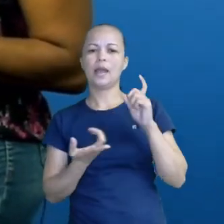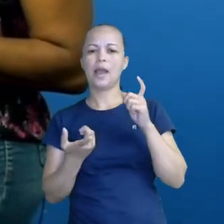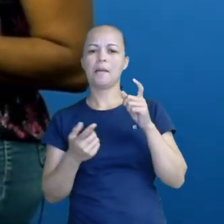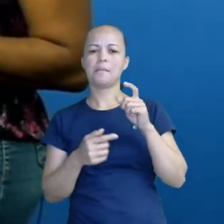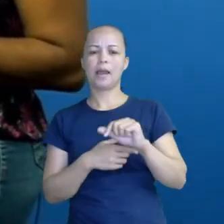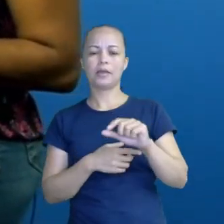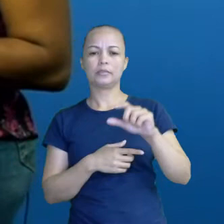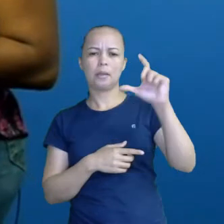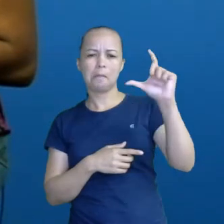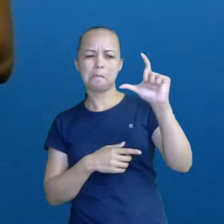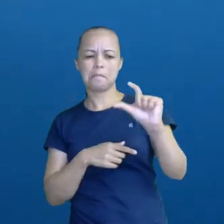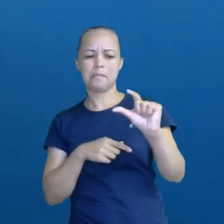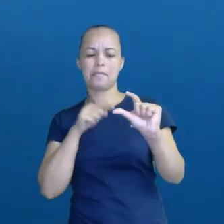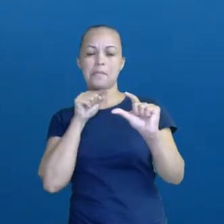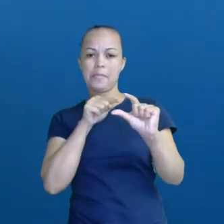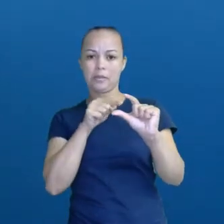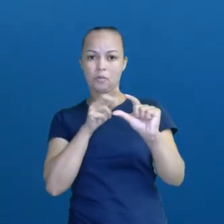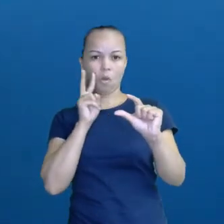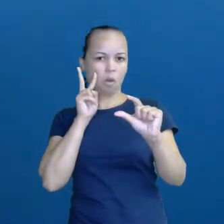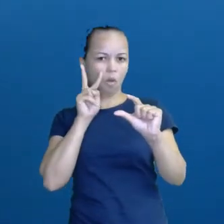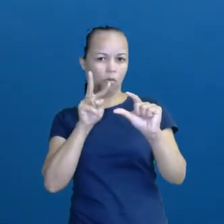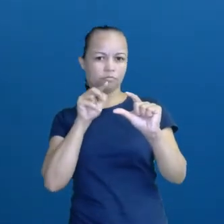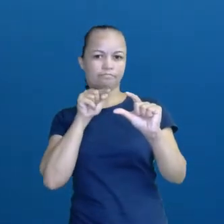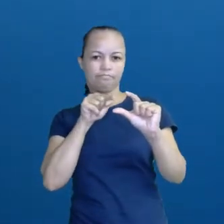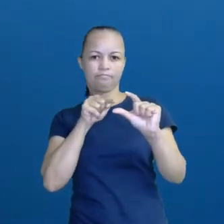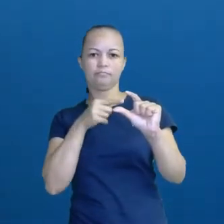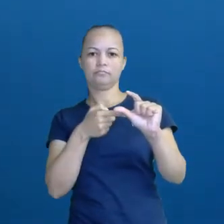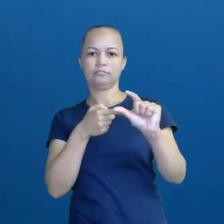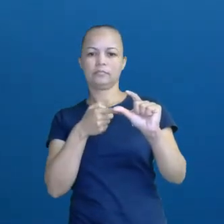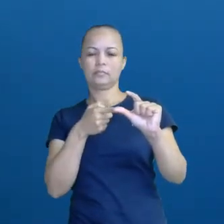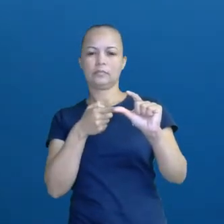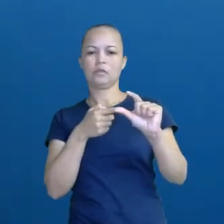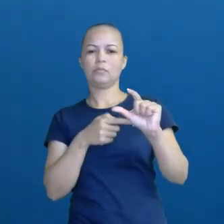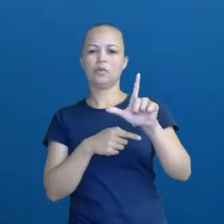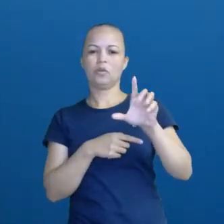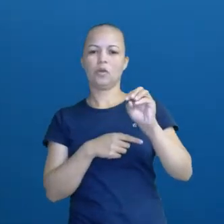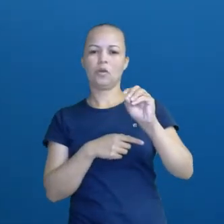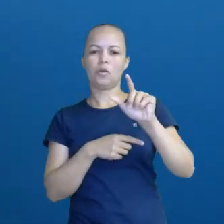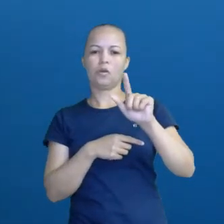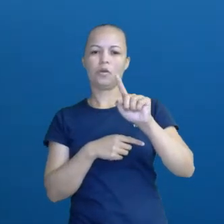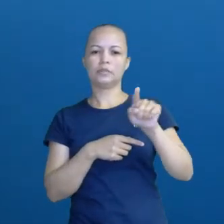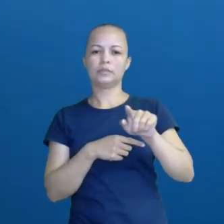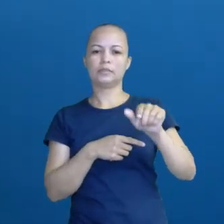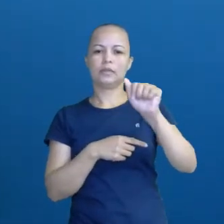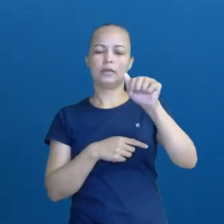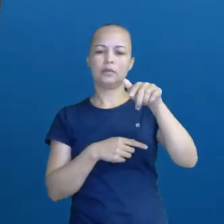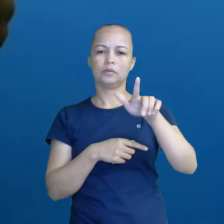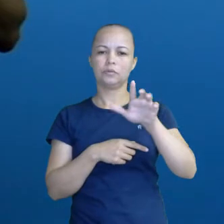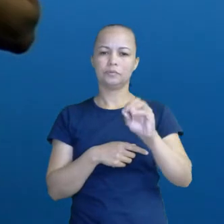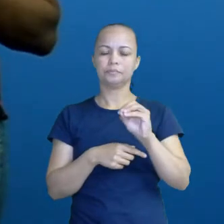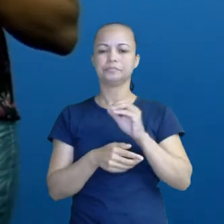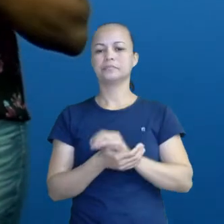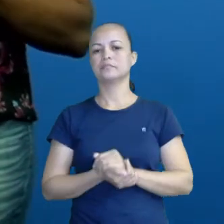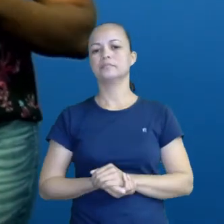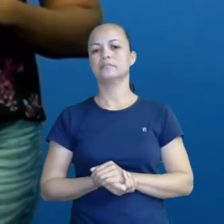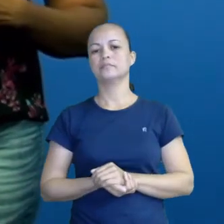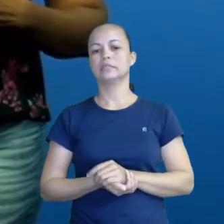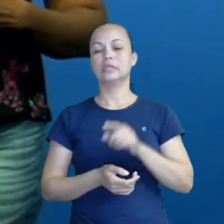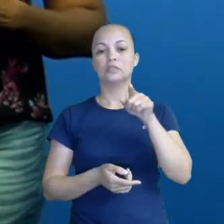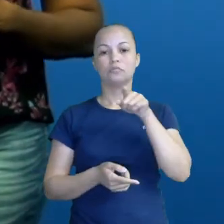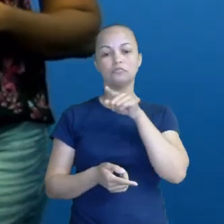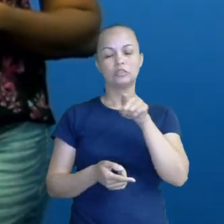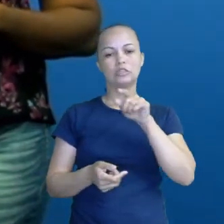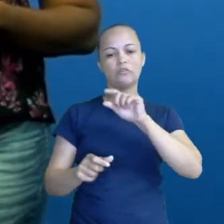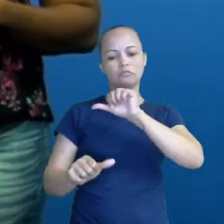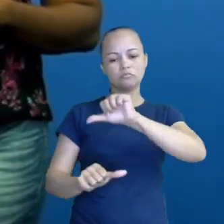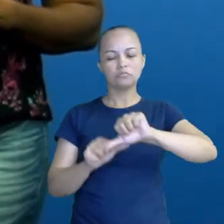parte menor olha aqui ó é do meu losango certo aí você vai